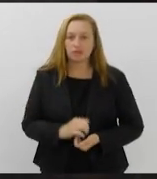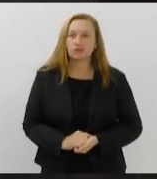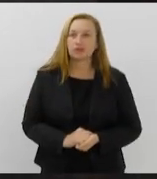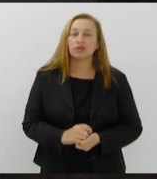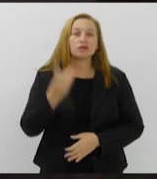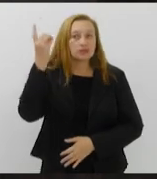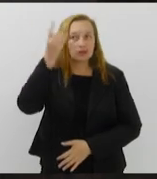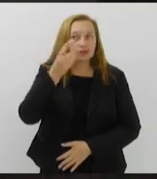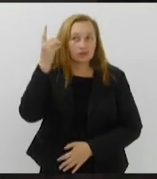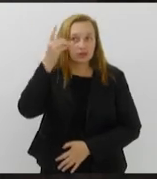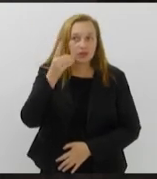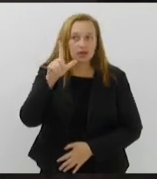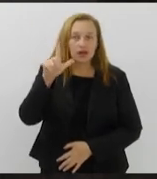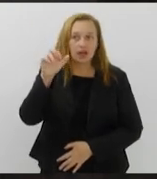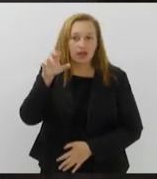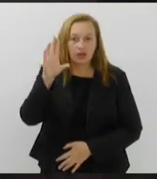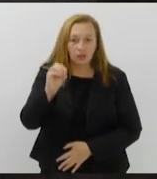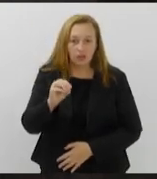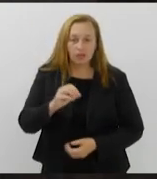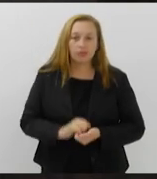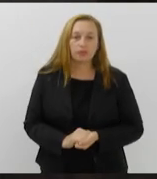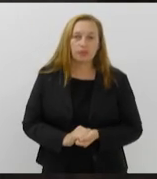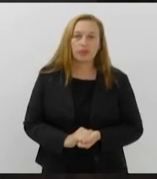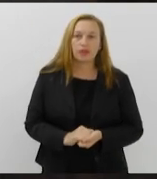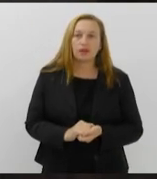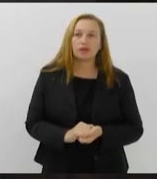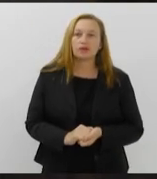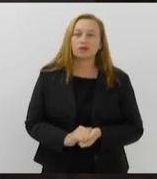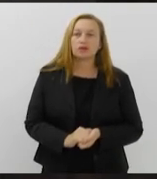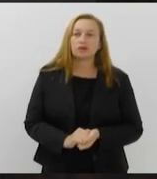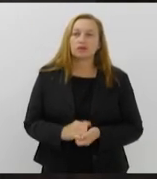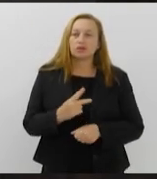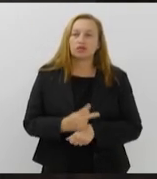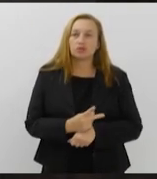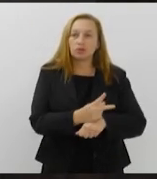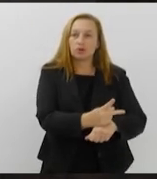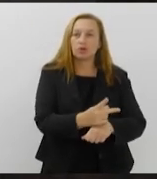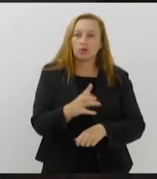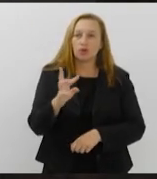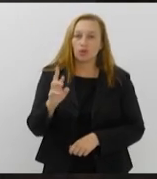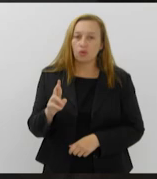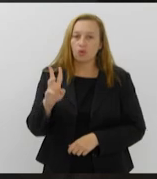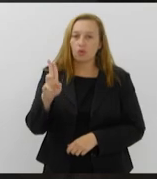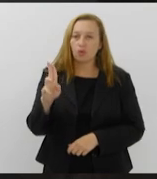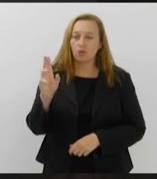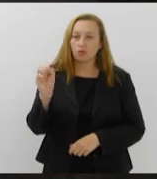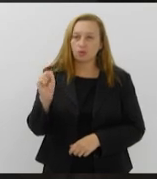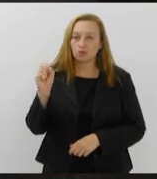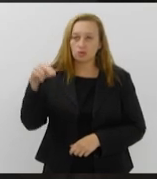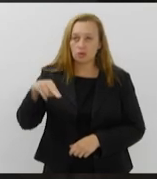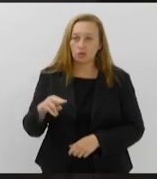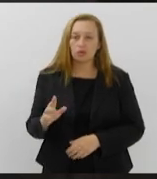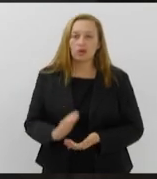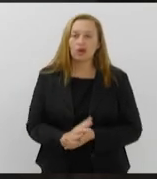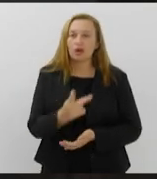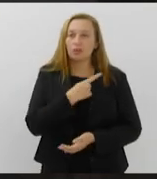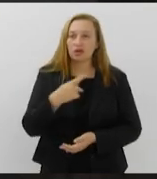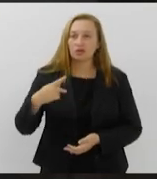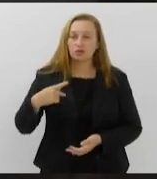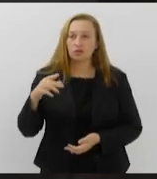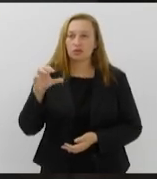de autoria do deputado Léo Vieira, que concede o diploma Russell Philip Shedd ao pastor Celso